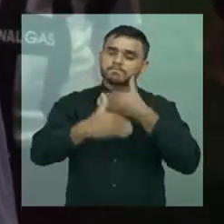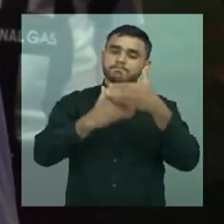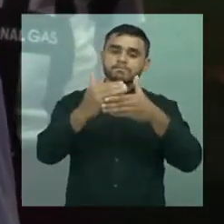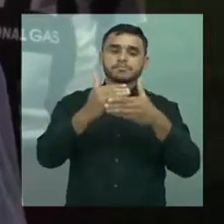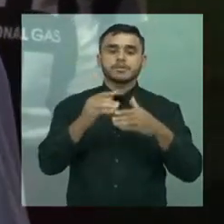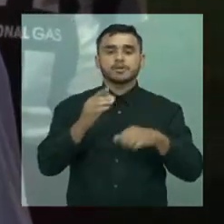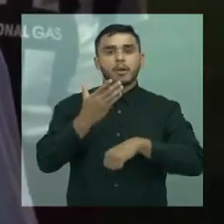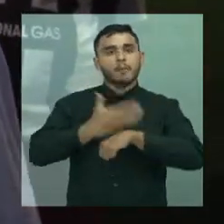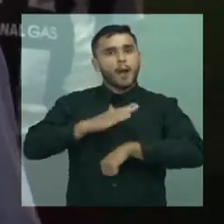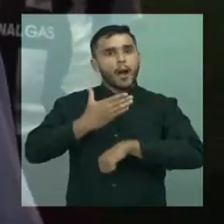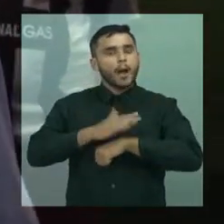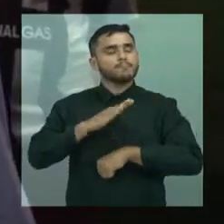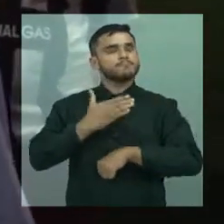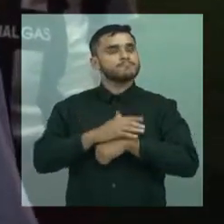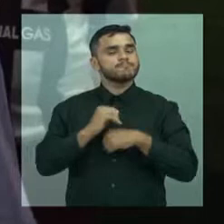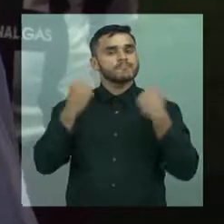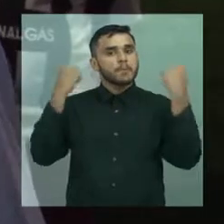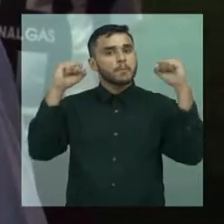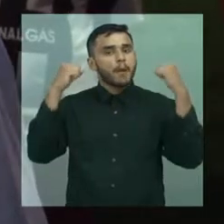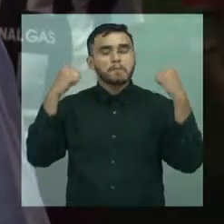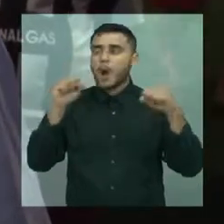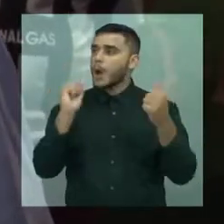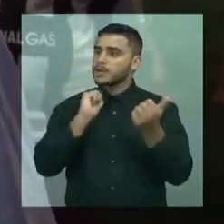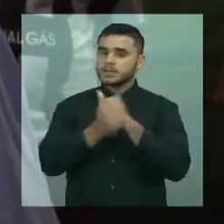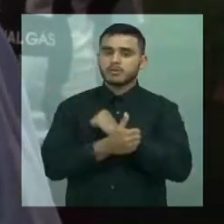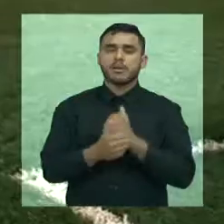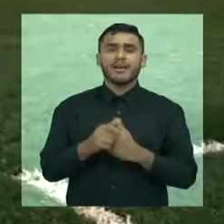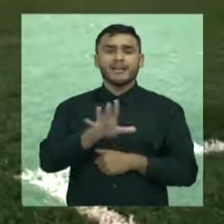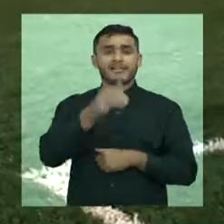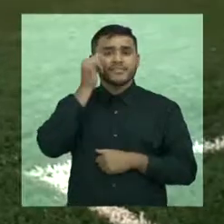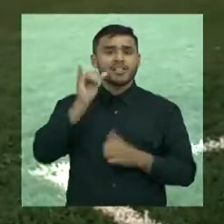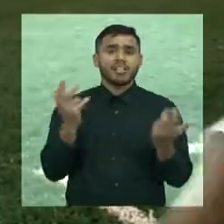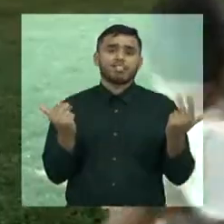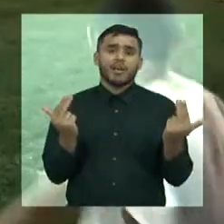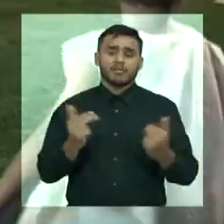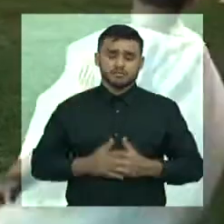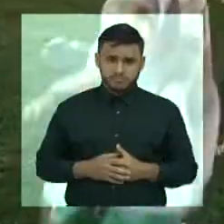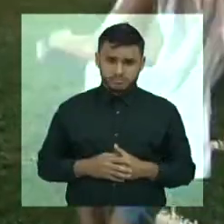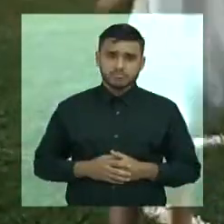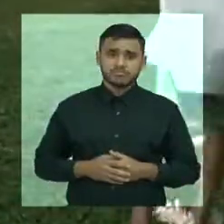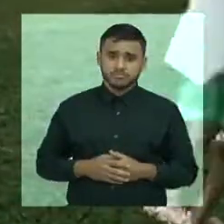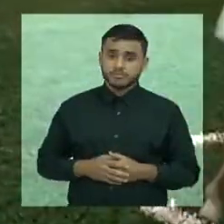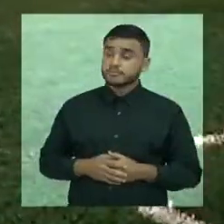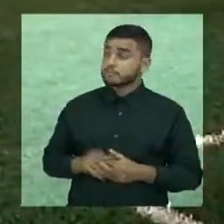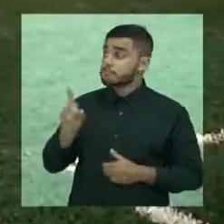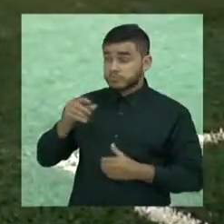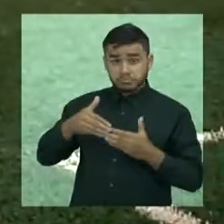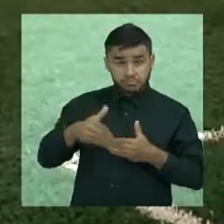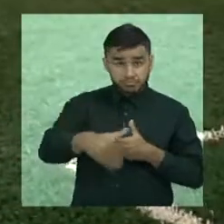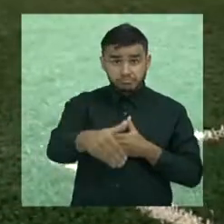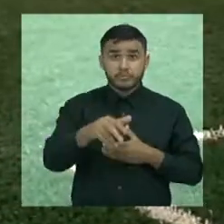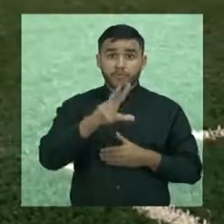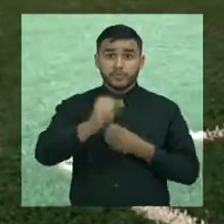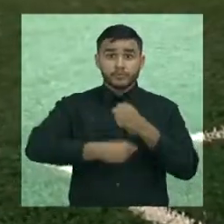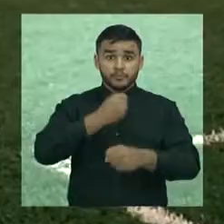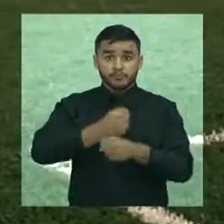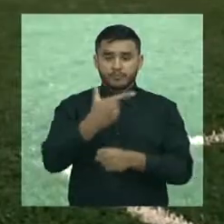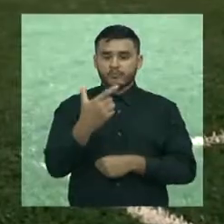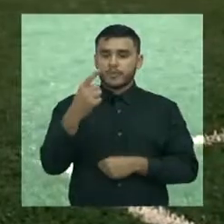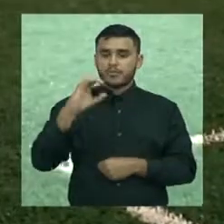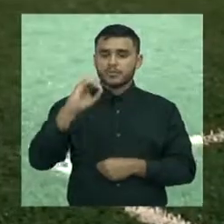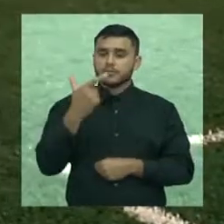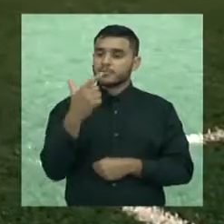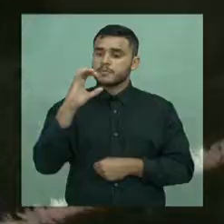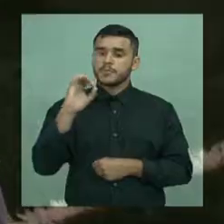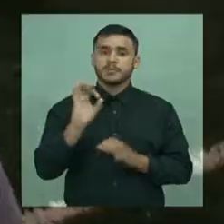uma prática esportiva, tirando elas da ociosidade. Até o fim da atual gestão, mais 42 equipamentos como este serão